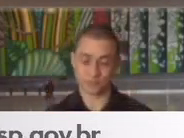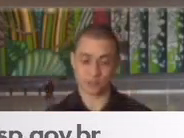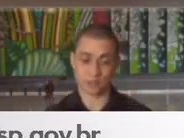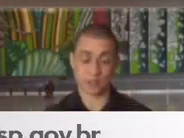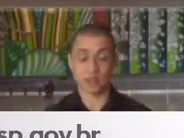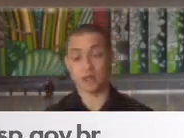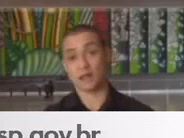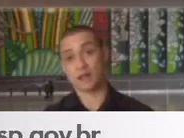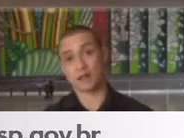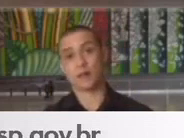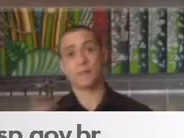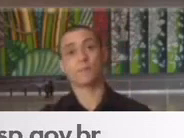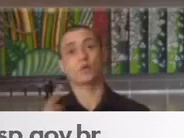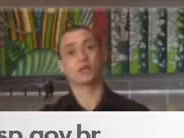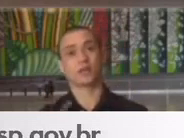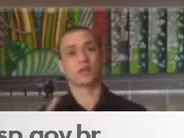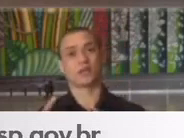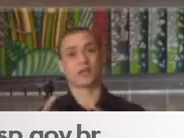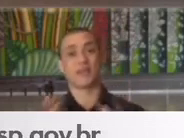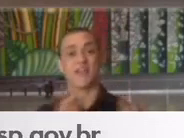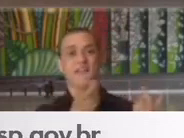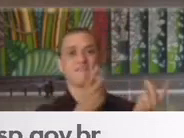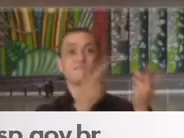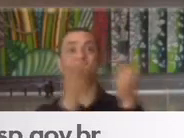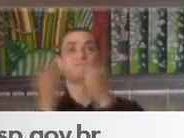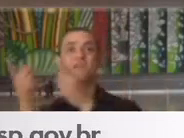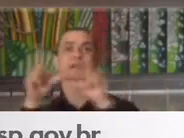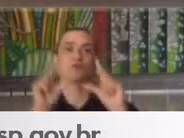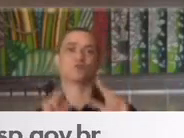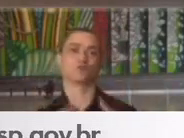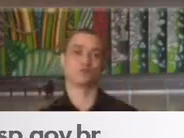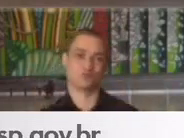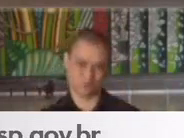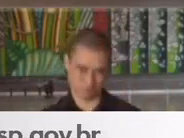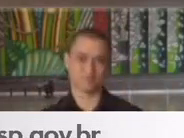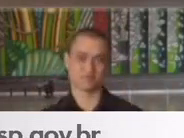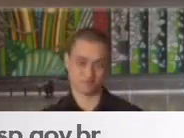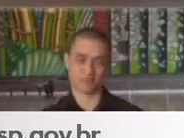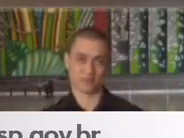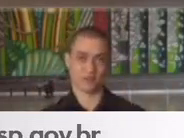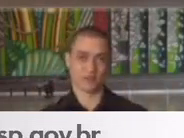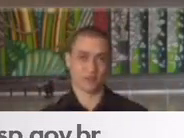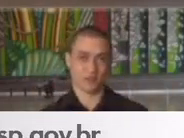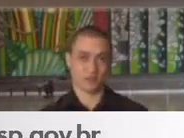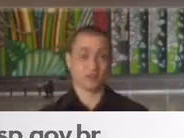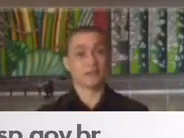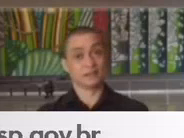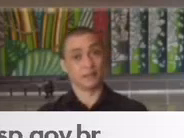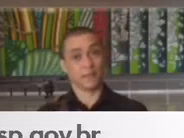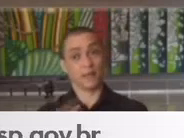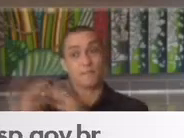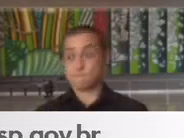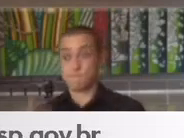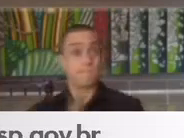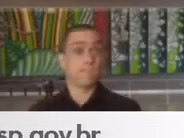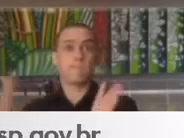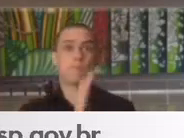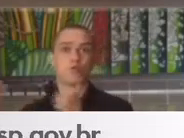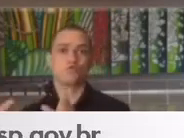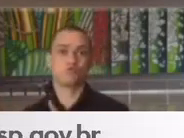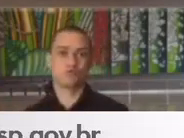da queda de vendas, que se reflete, evidentemente, na queda de produção,